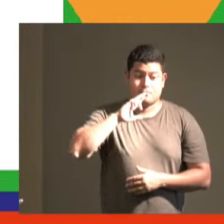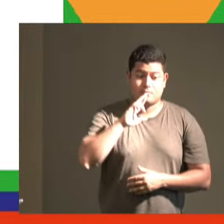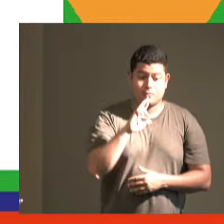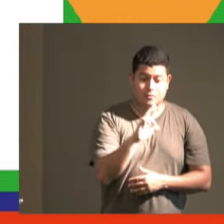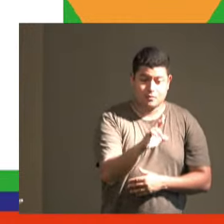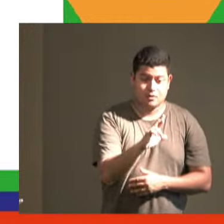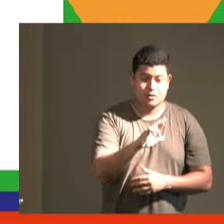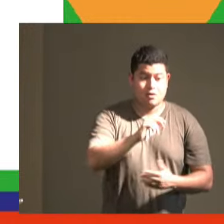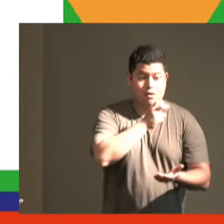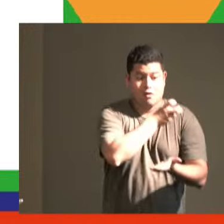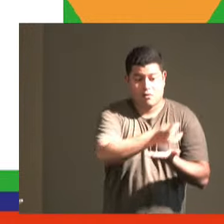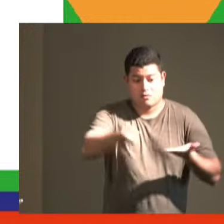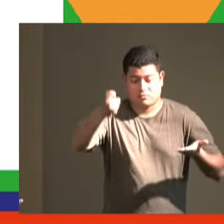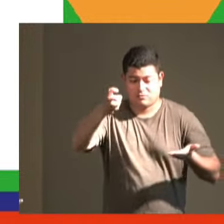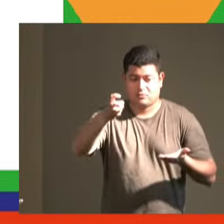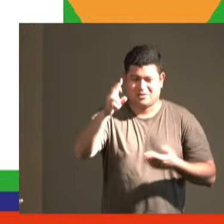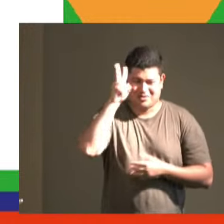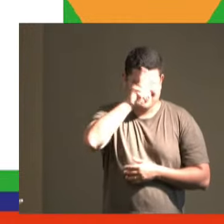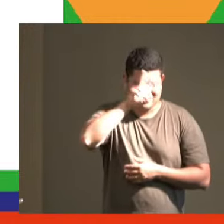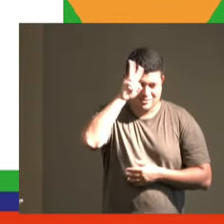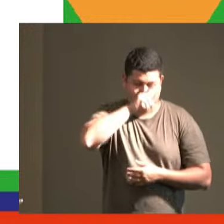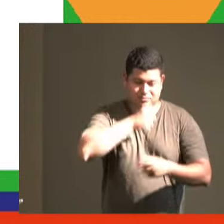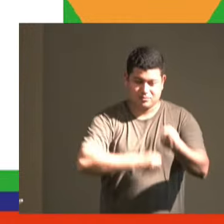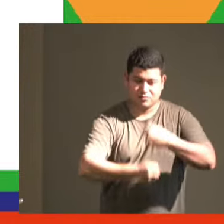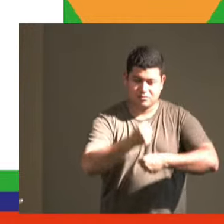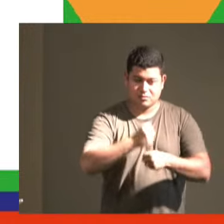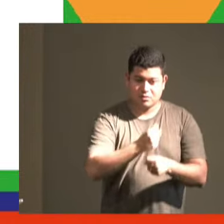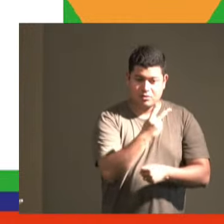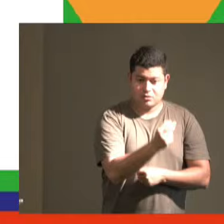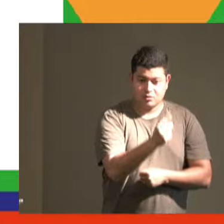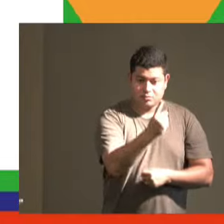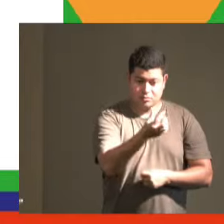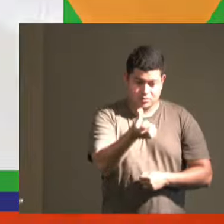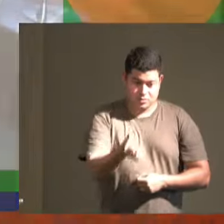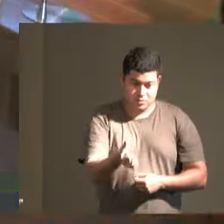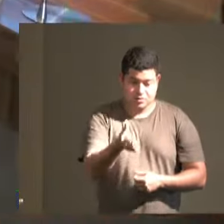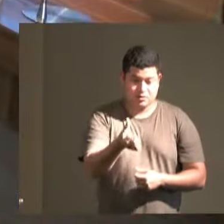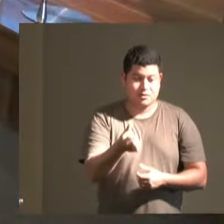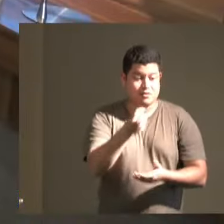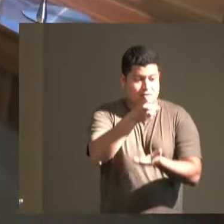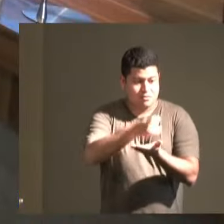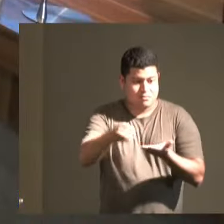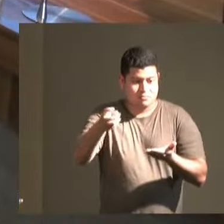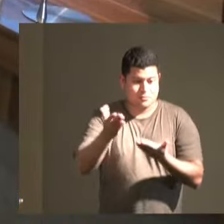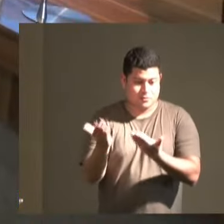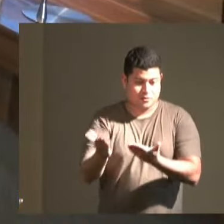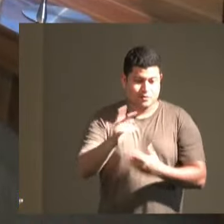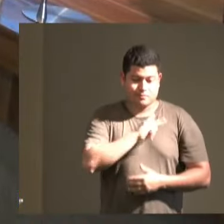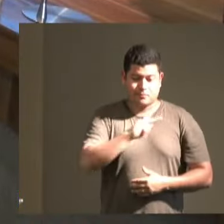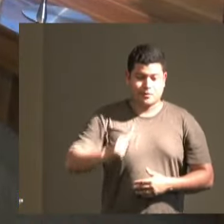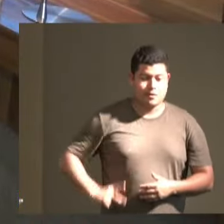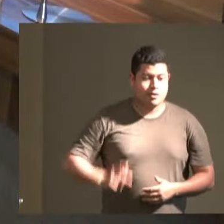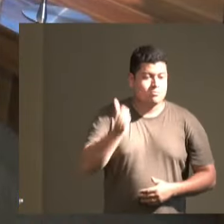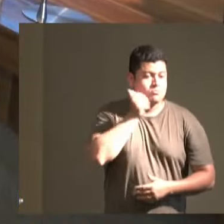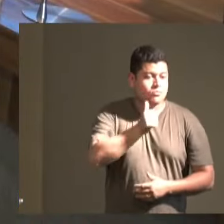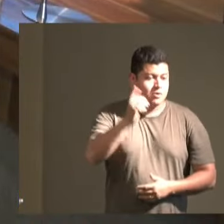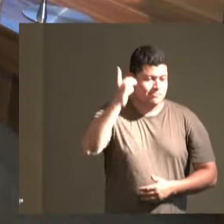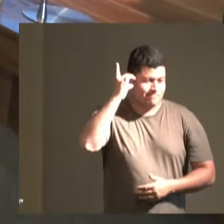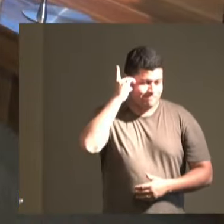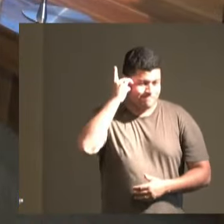no golpe dado em 2016 com o impeachment da presidenta Dilma Rousseff.